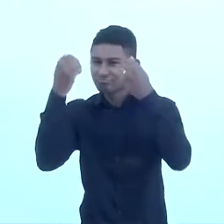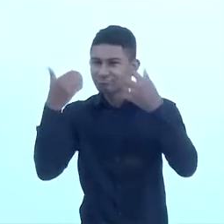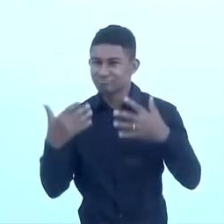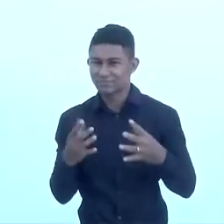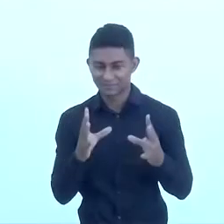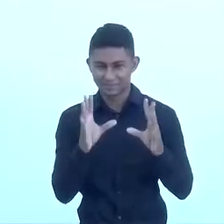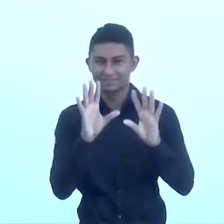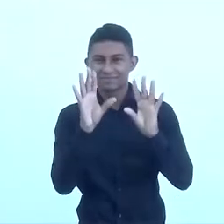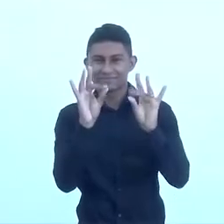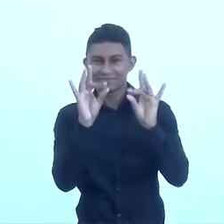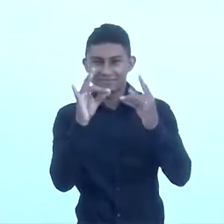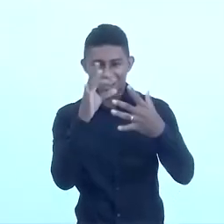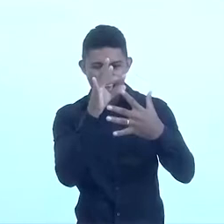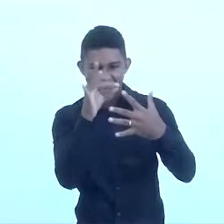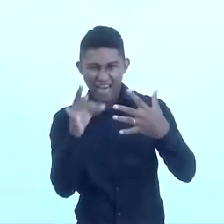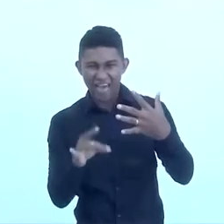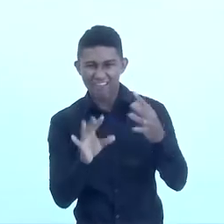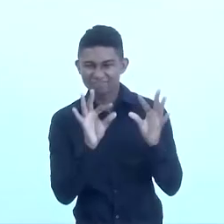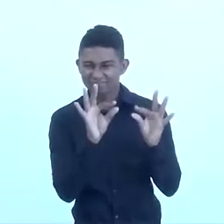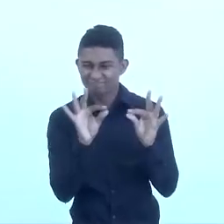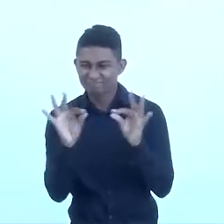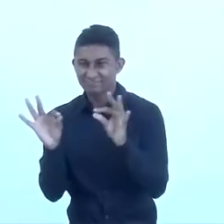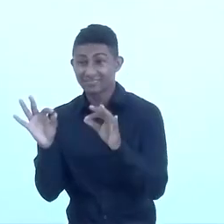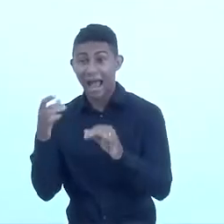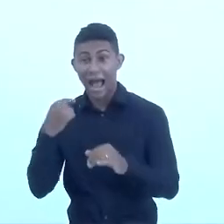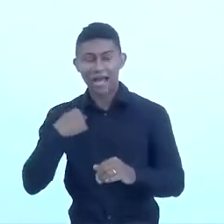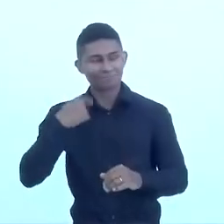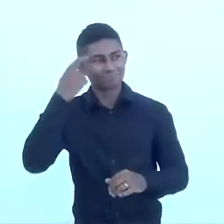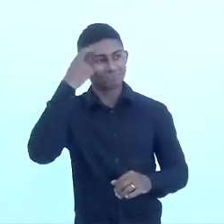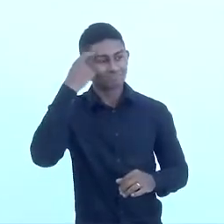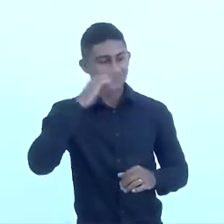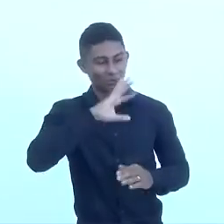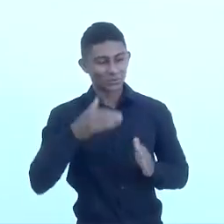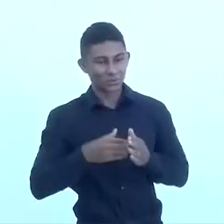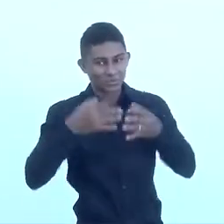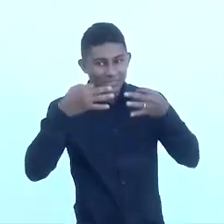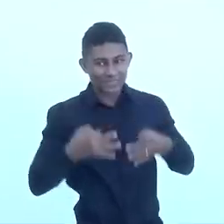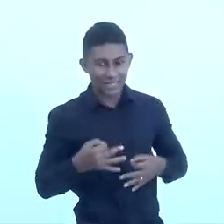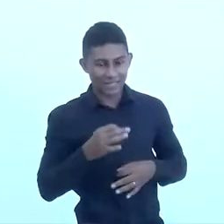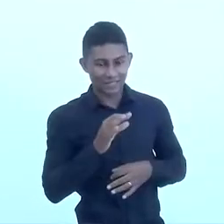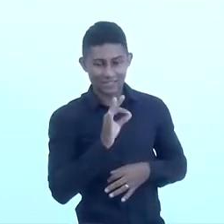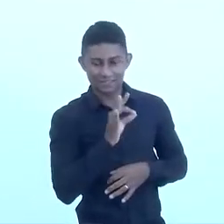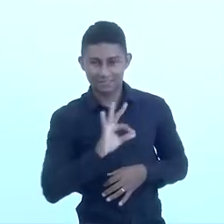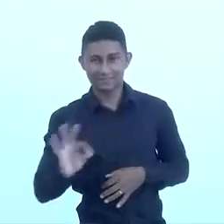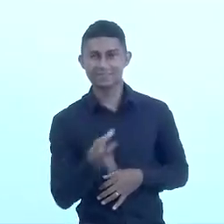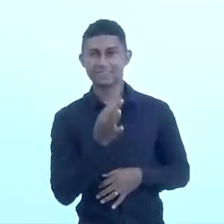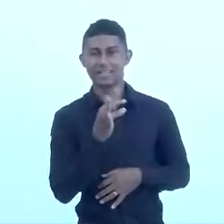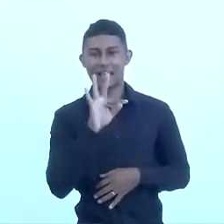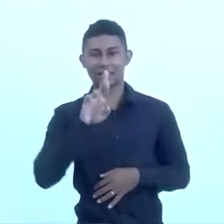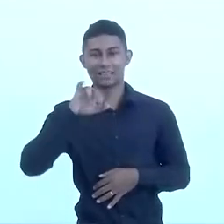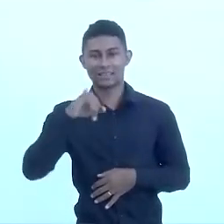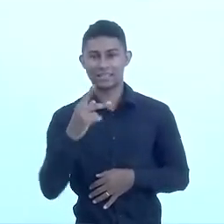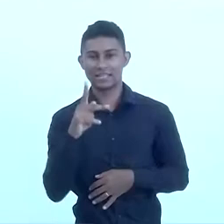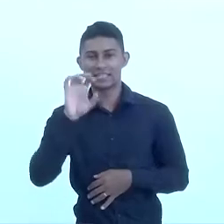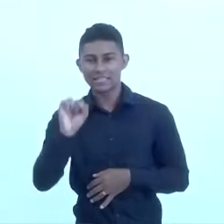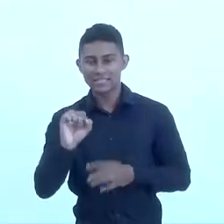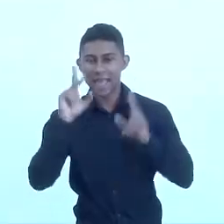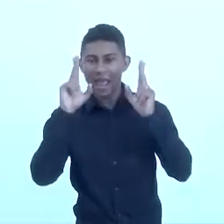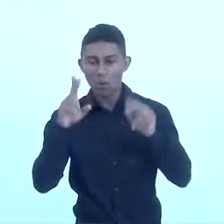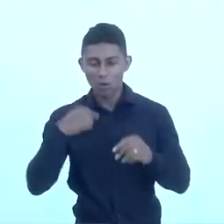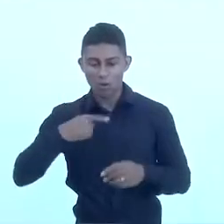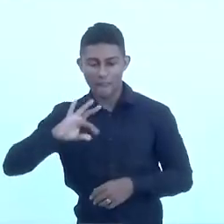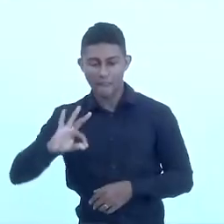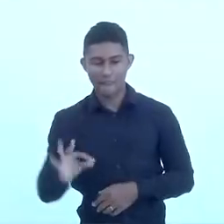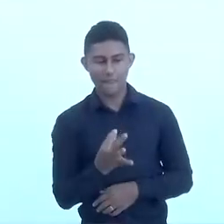Nos seus mínimos detalhes. Sim, ele fazia mínimos detalhes. Adorava isso. Eu fiz assim, nos trinques, era como se fosse uma assinatura, assim,